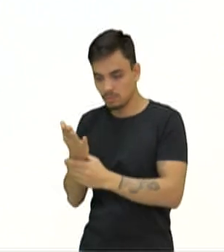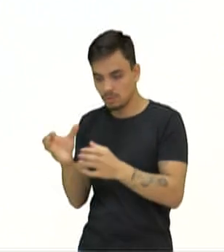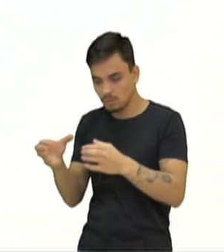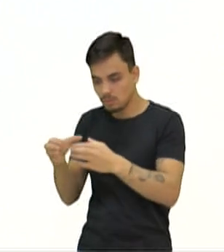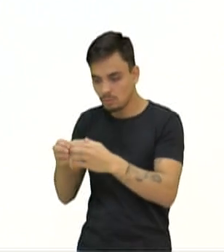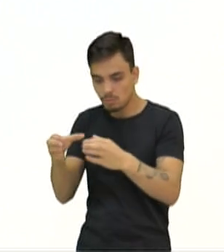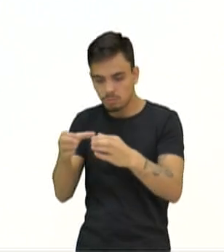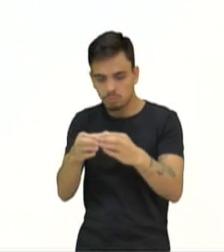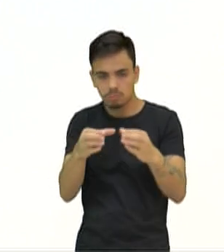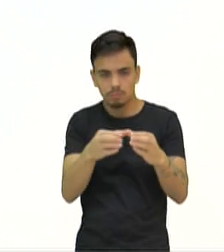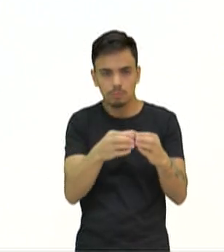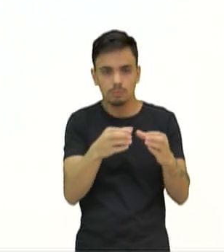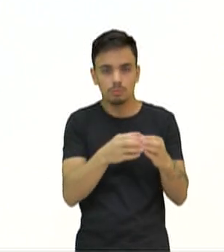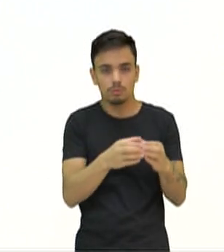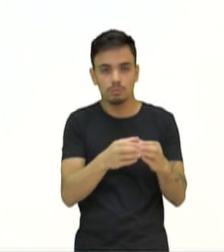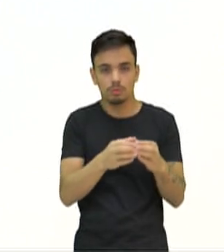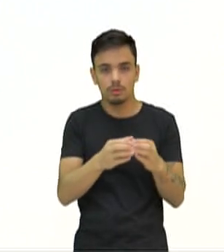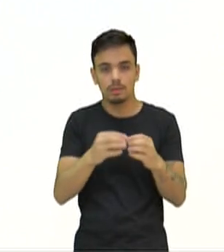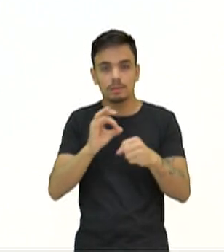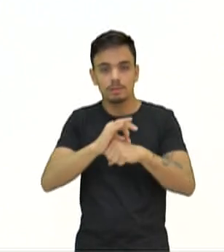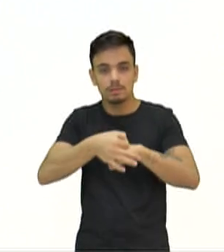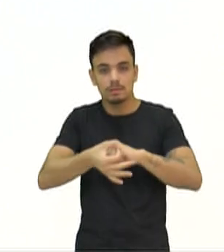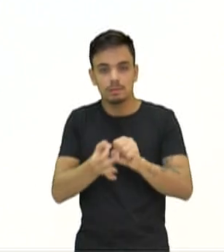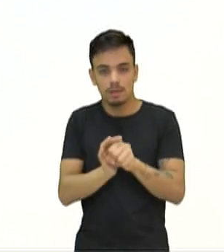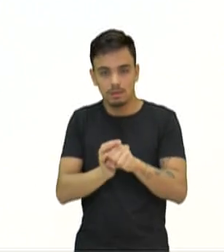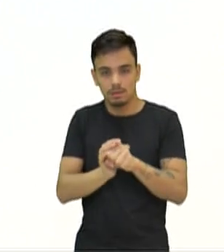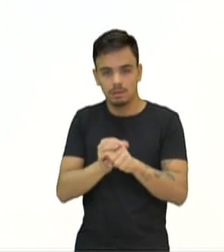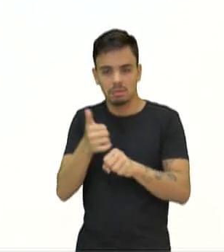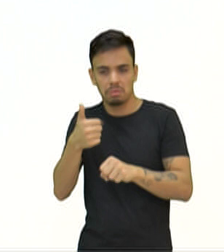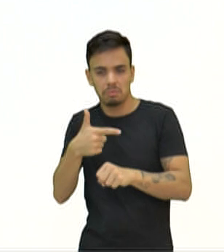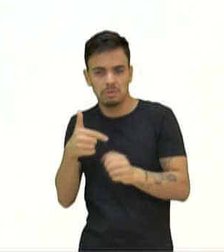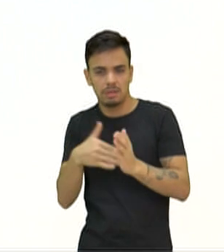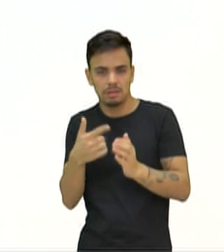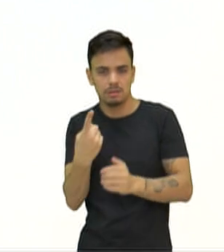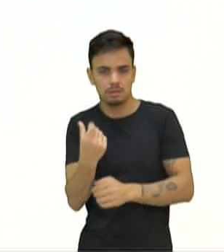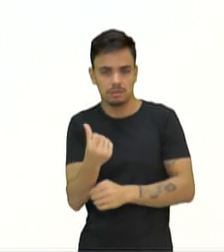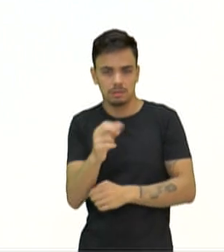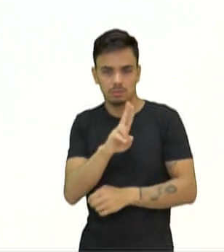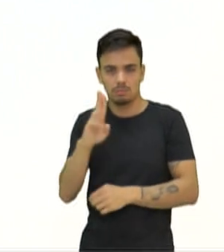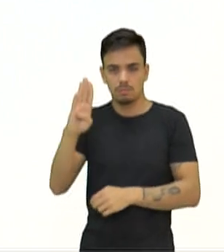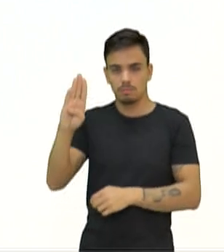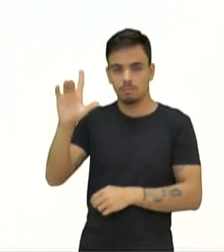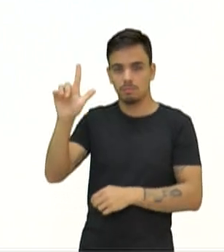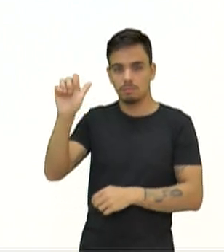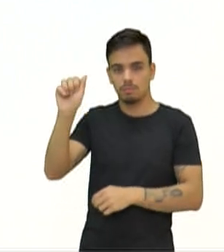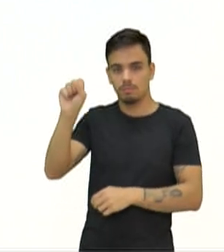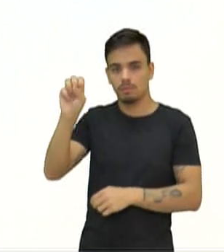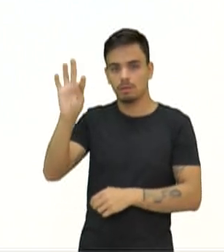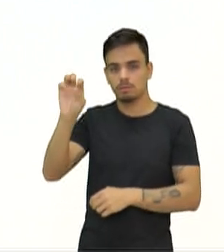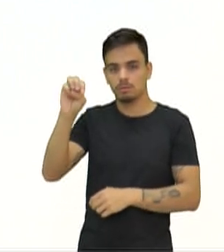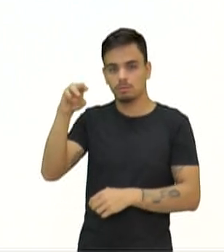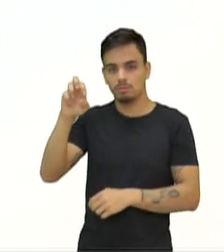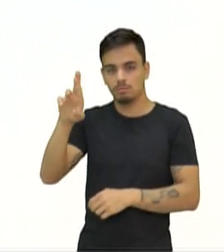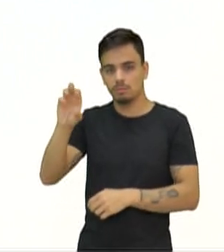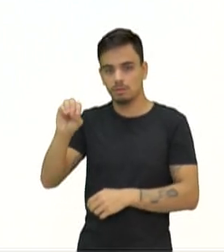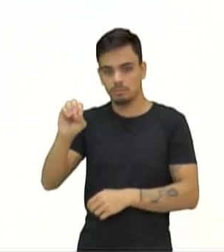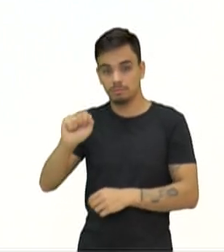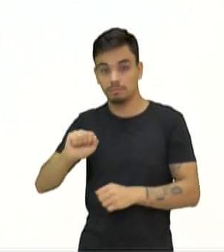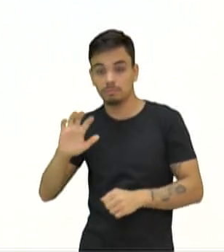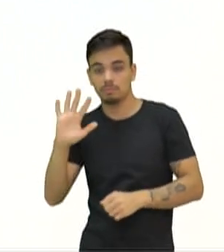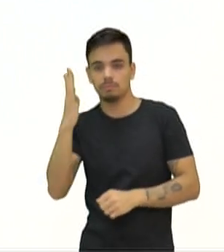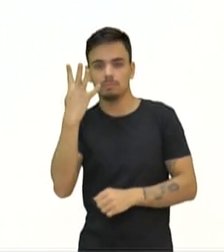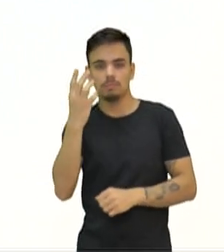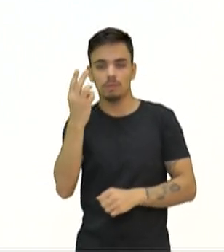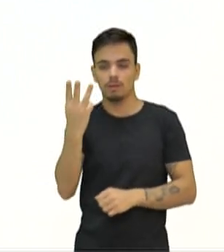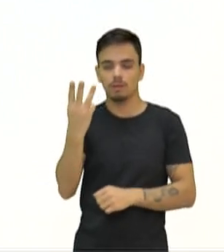a 16 células, que a gente já vai chamar de blastômero, que já são células nucleadas, Isso daqui vai acontecer de 3 a 4